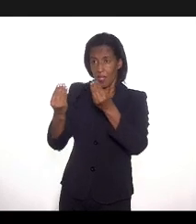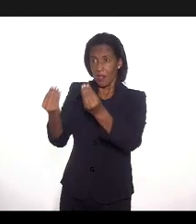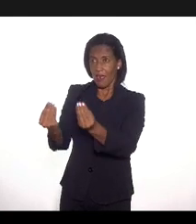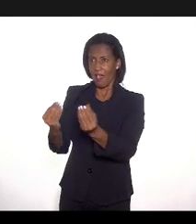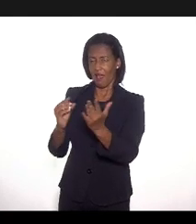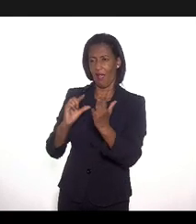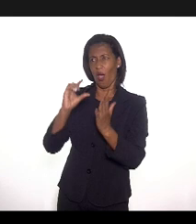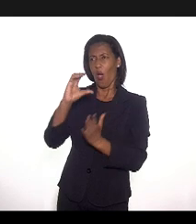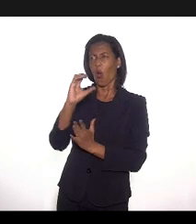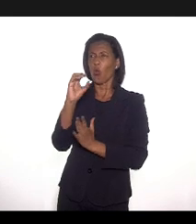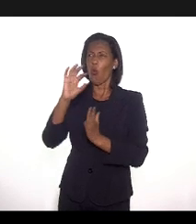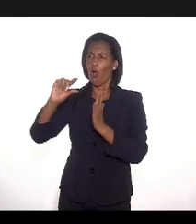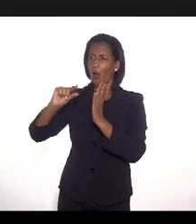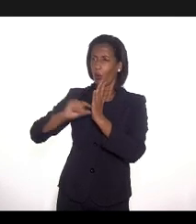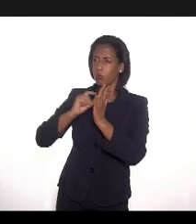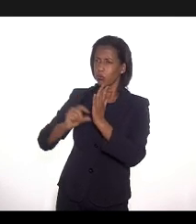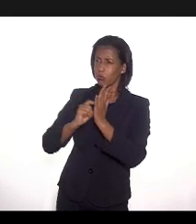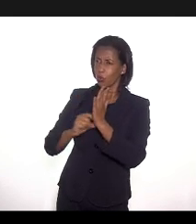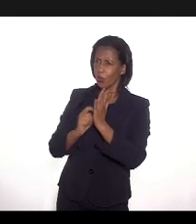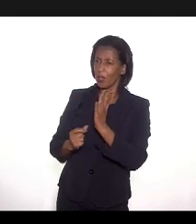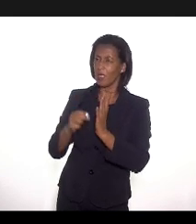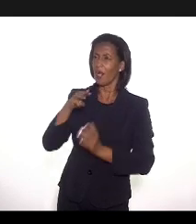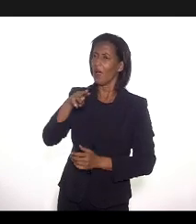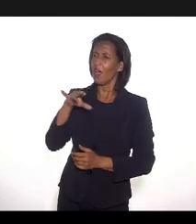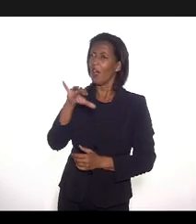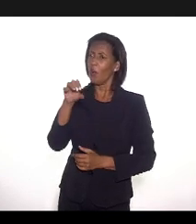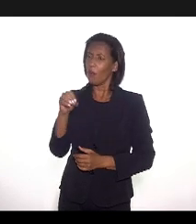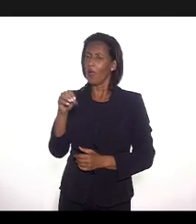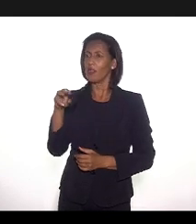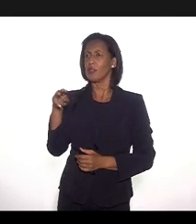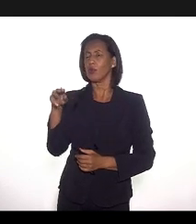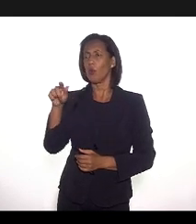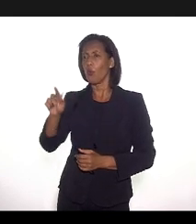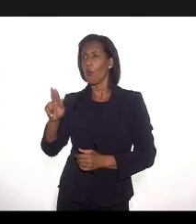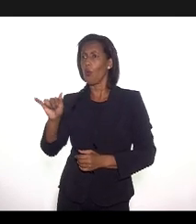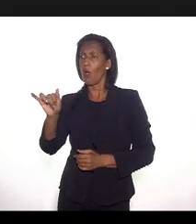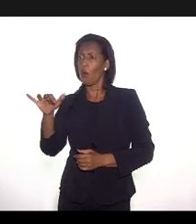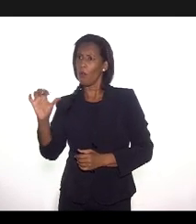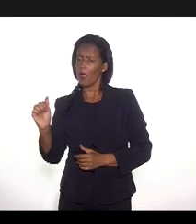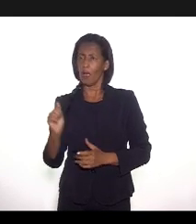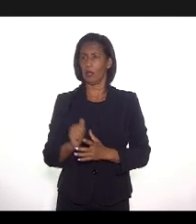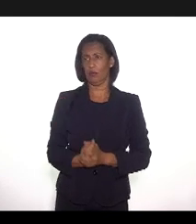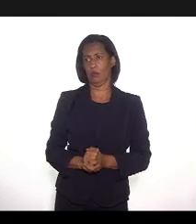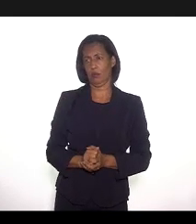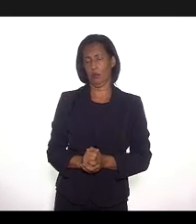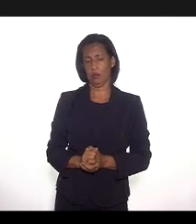coautoria ao Márcio Gualberto na 1403.